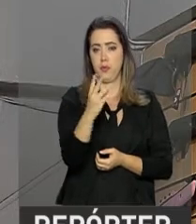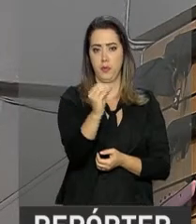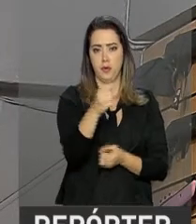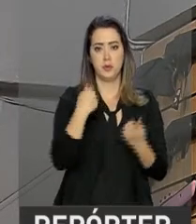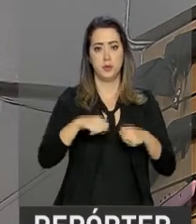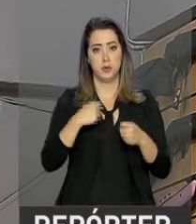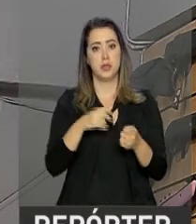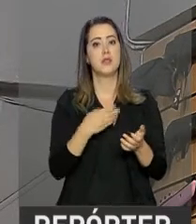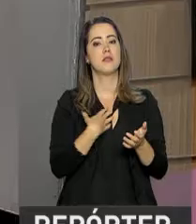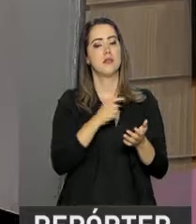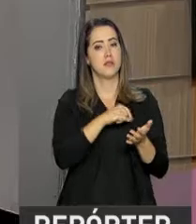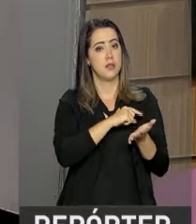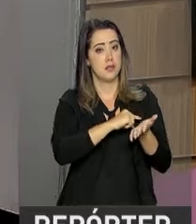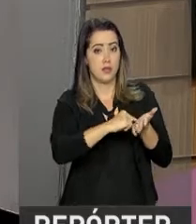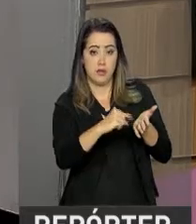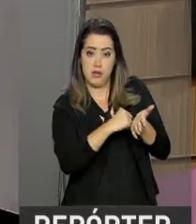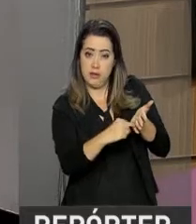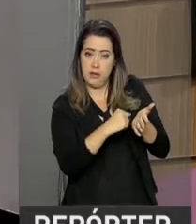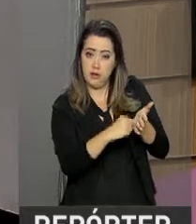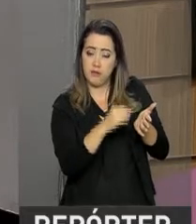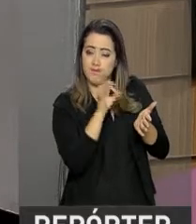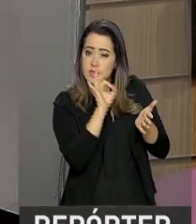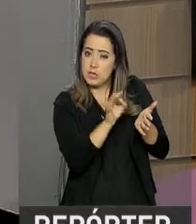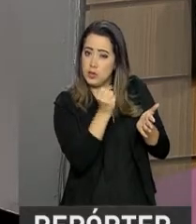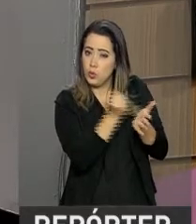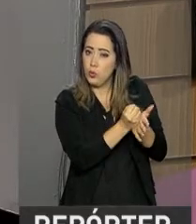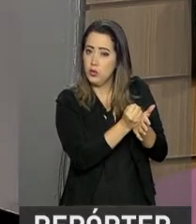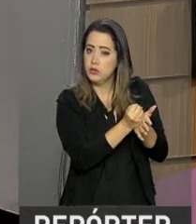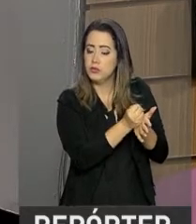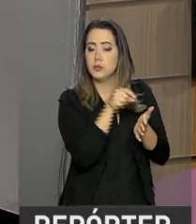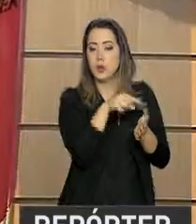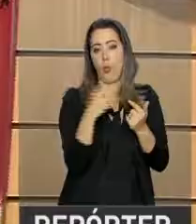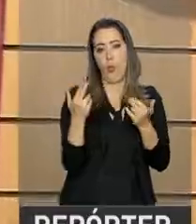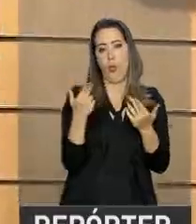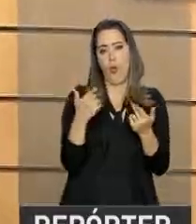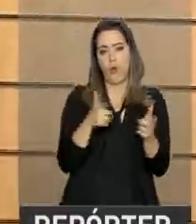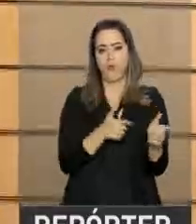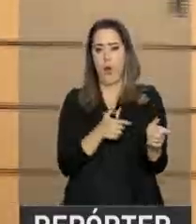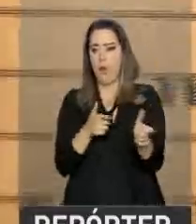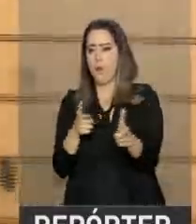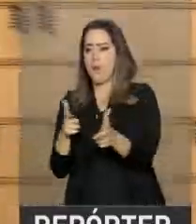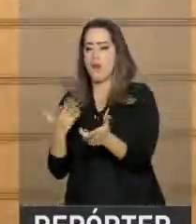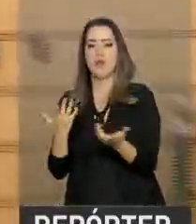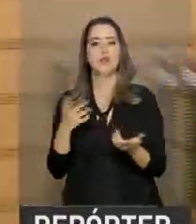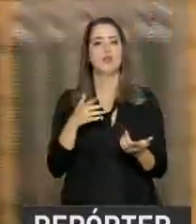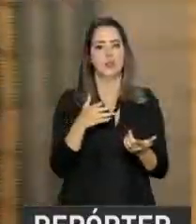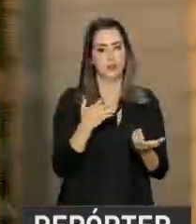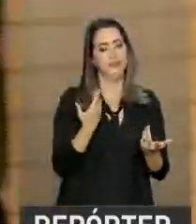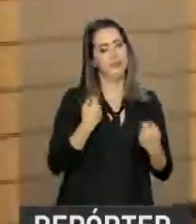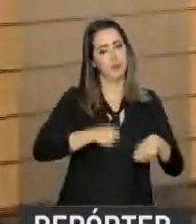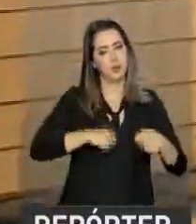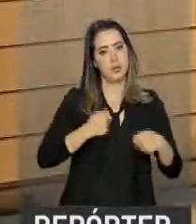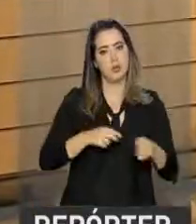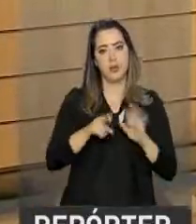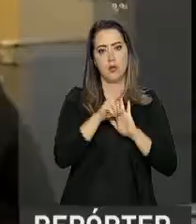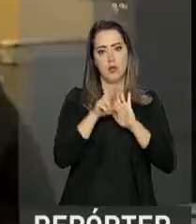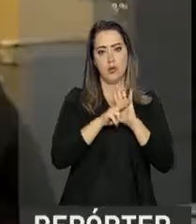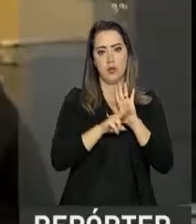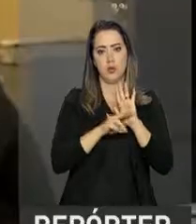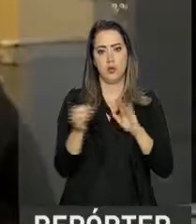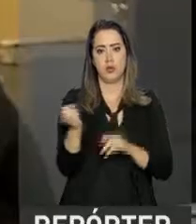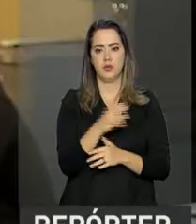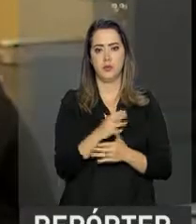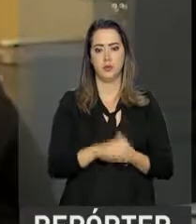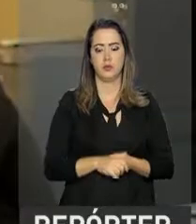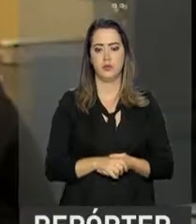ter registro. Essas armas são muito similares às armas de fogo e, por isso, houve a necessidade da regularização. Essa